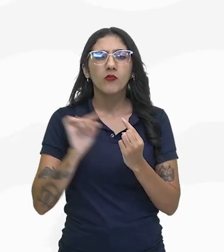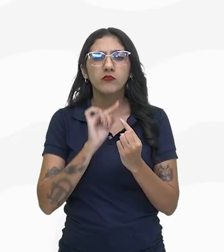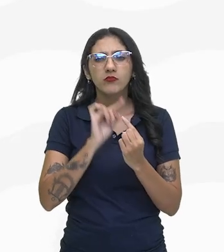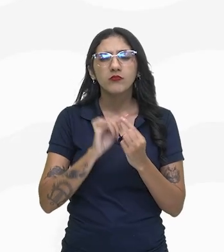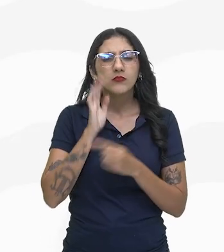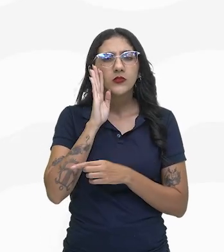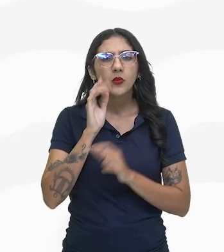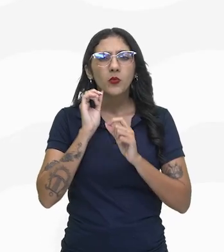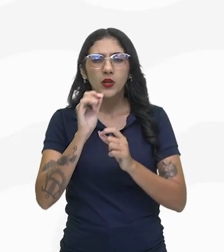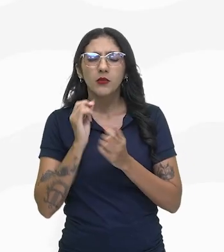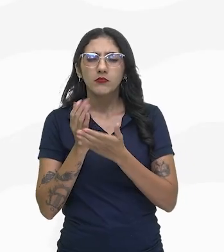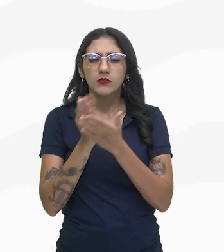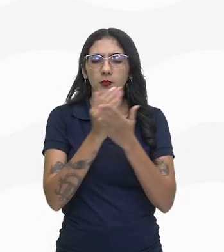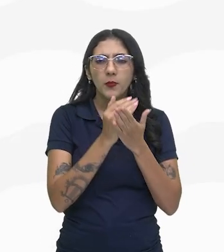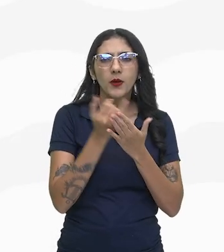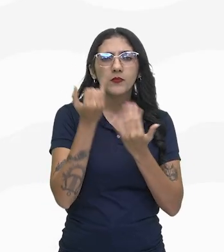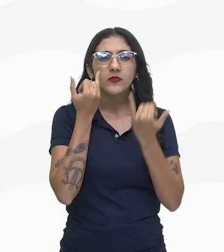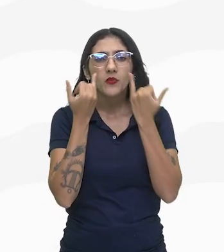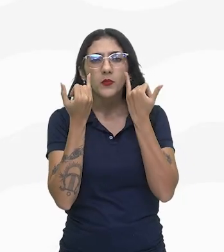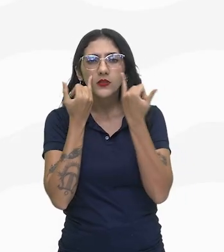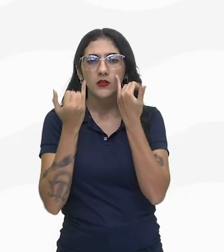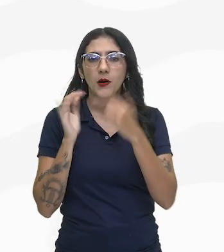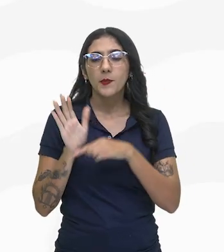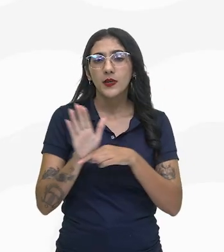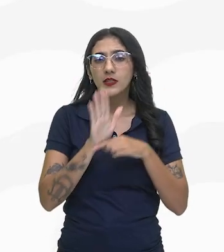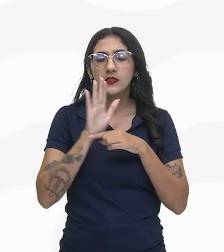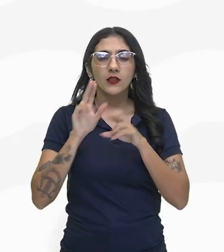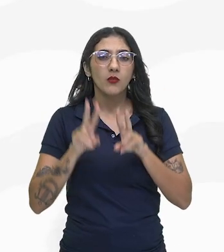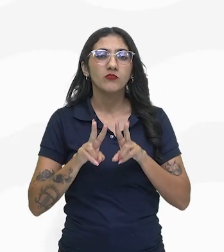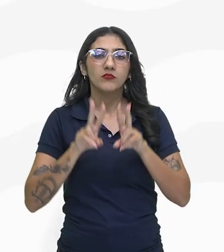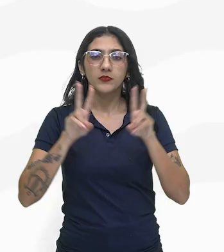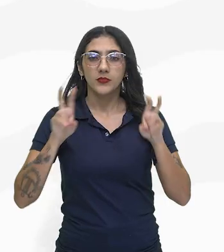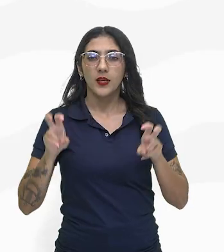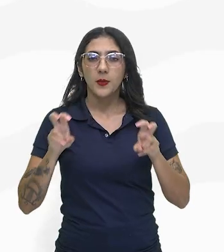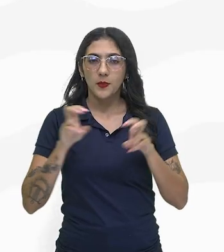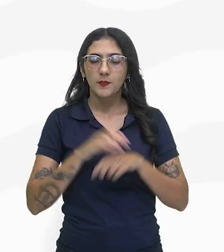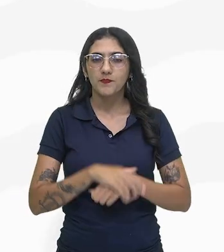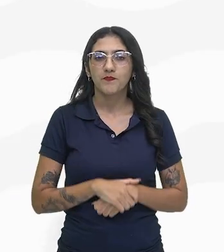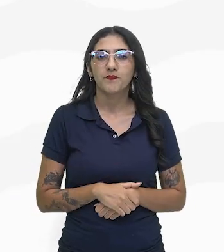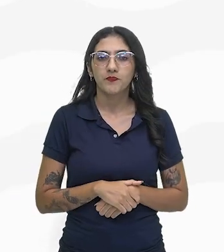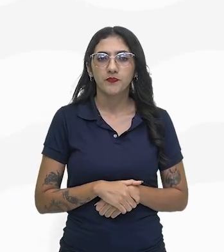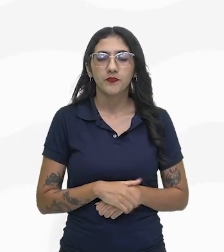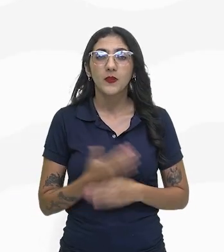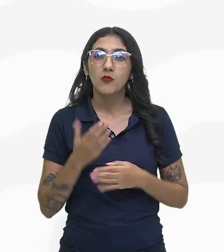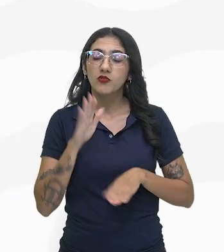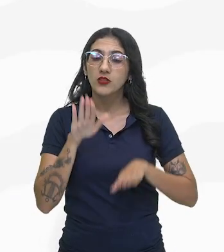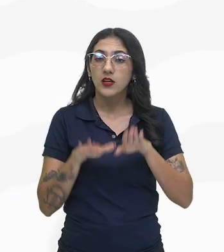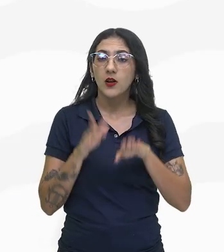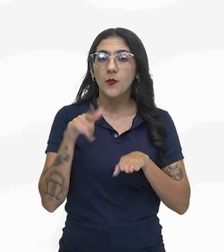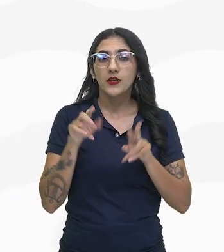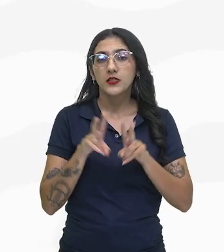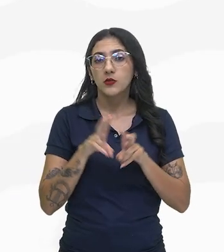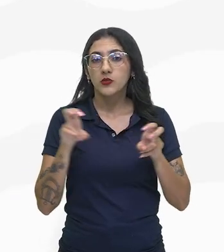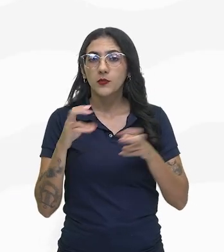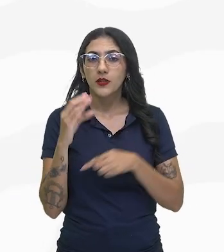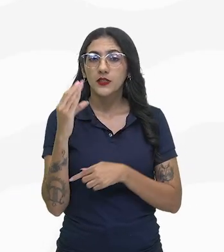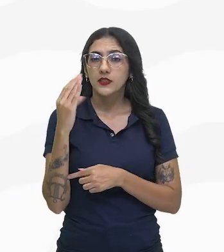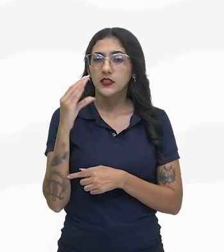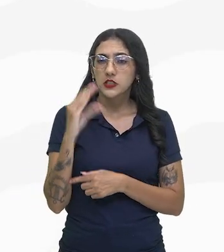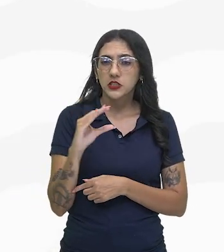é documentar o espectador sobre um determinado tema, normalmente de caráter